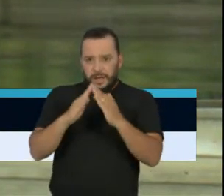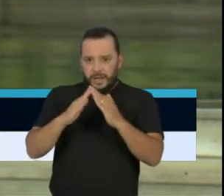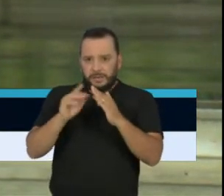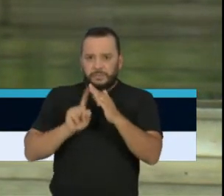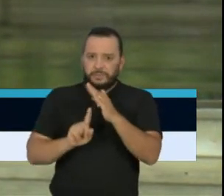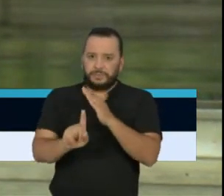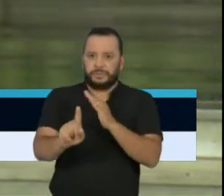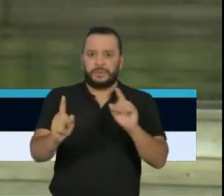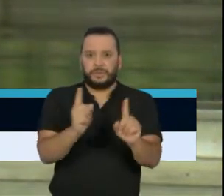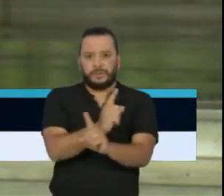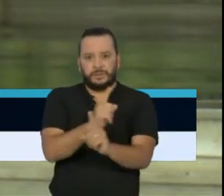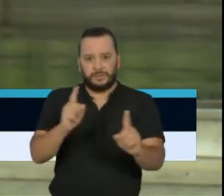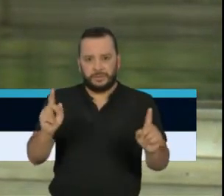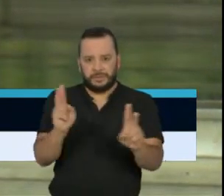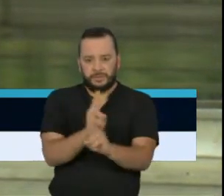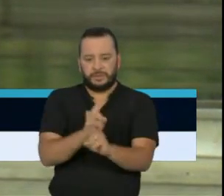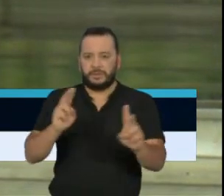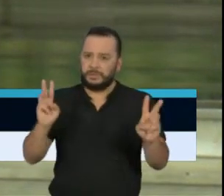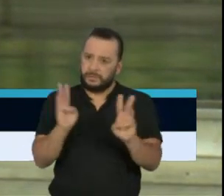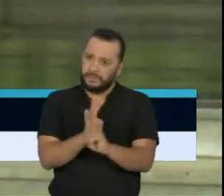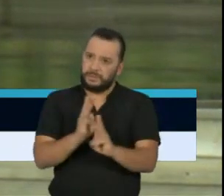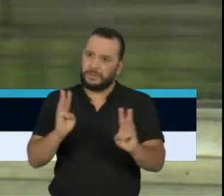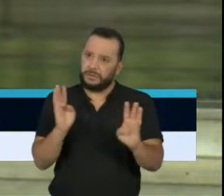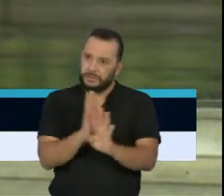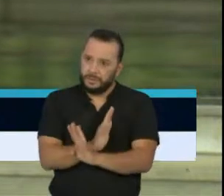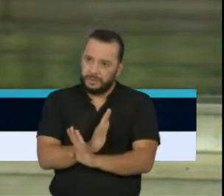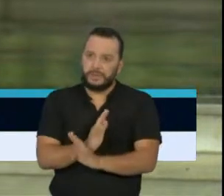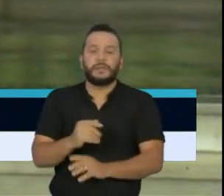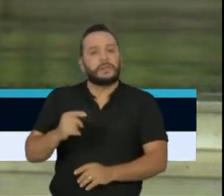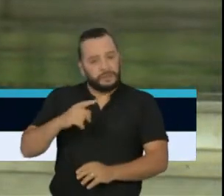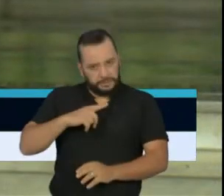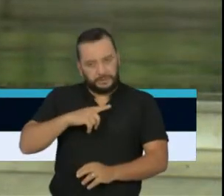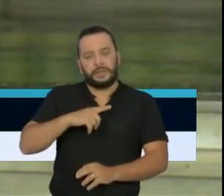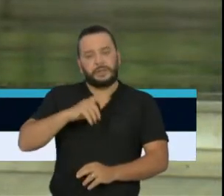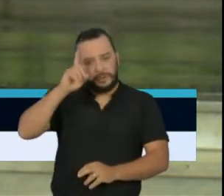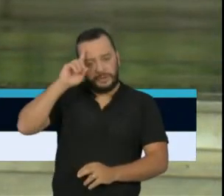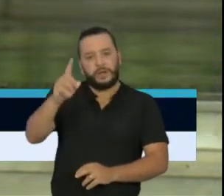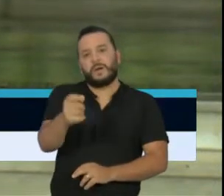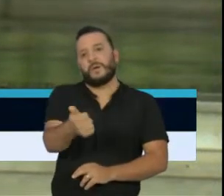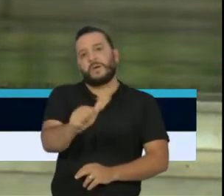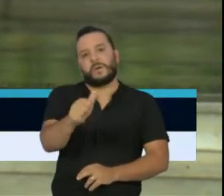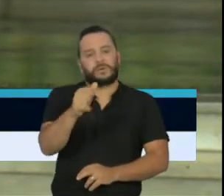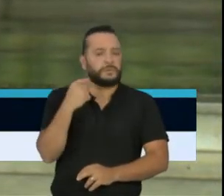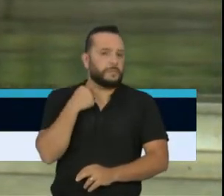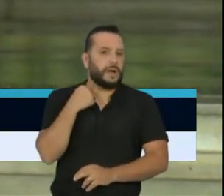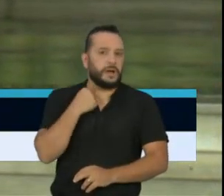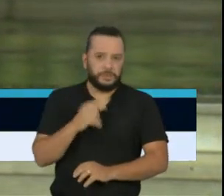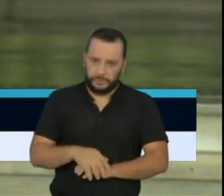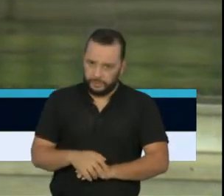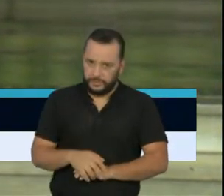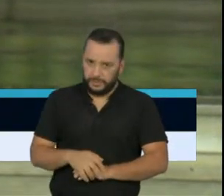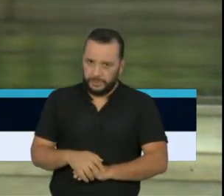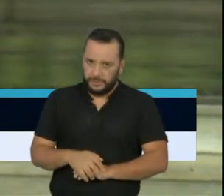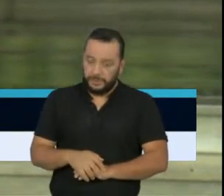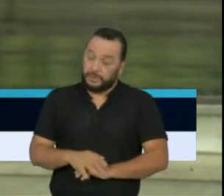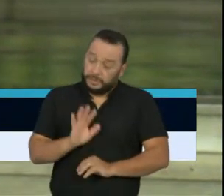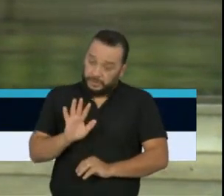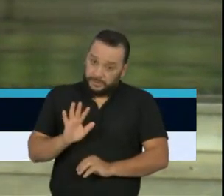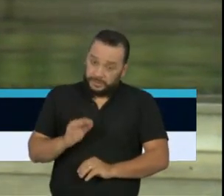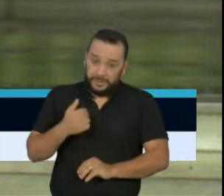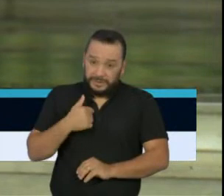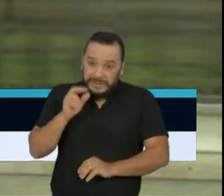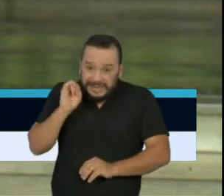dia 11 de maio, com um comportamento diferenciado,